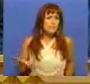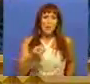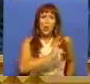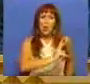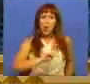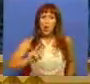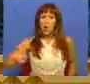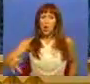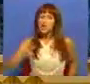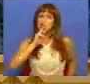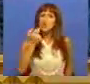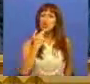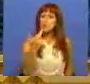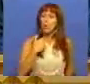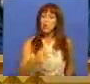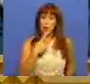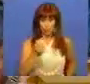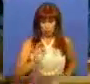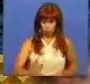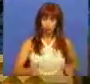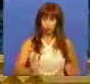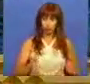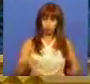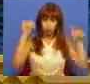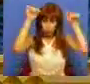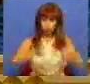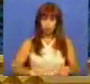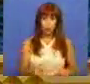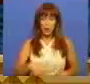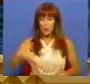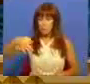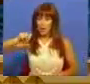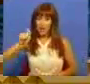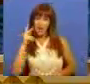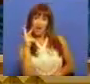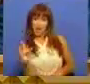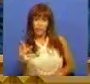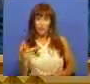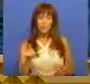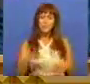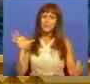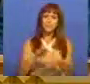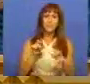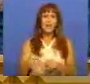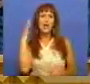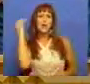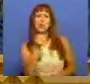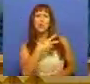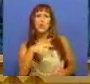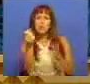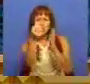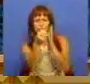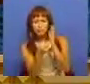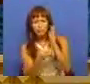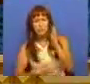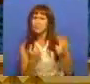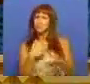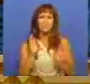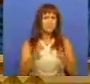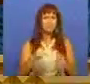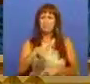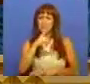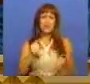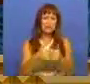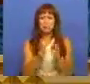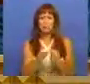qual é a resposta que tem à pergunta que já aqui foi formulada pelo Partido Ecologista aos Verdes relativamente ao número de clausos? Não adianta dizer que